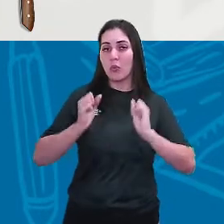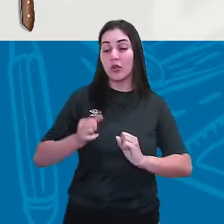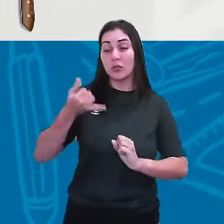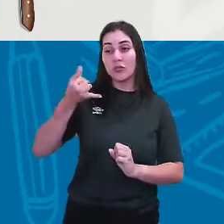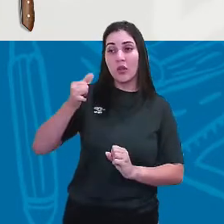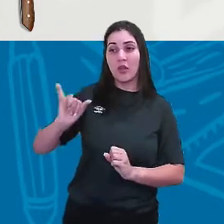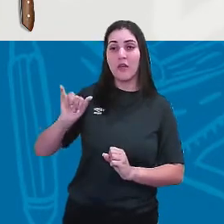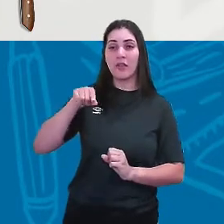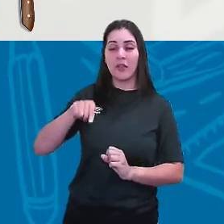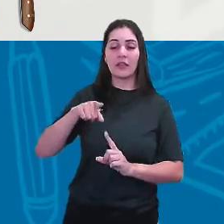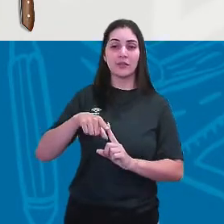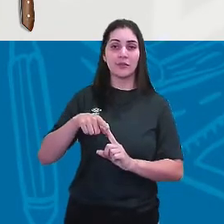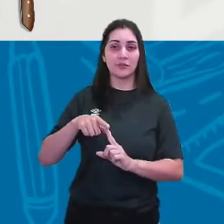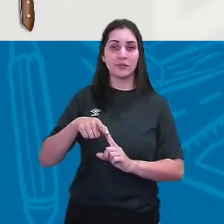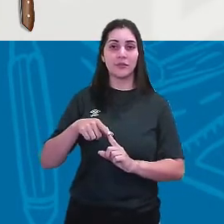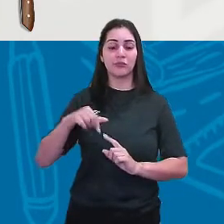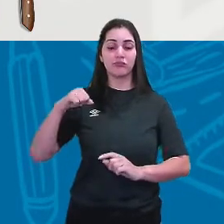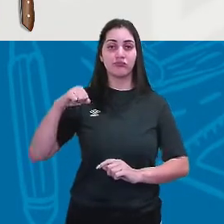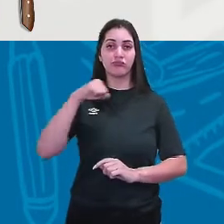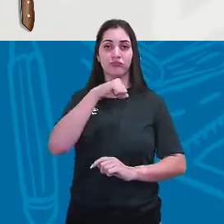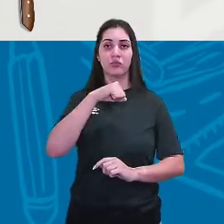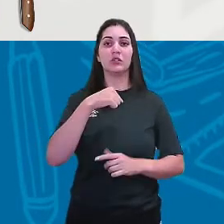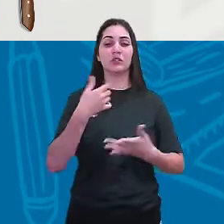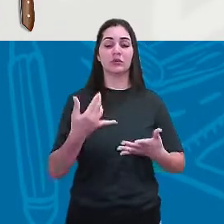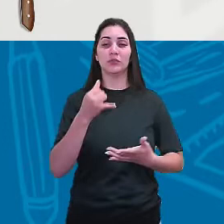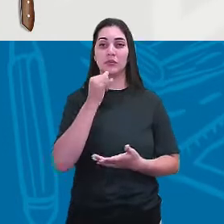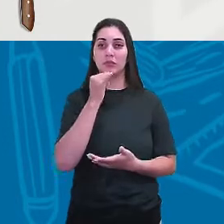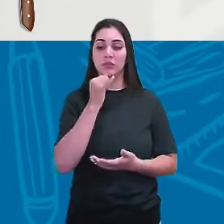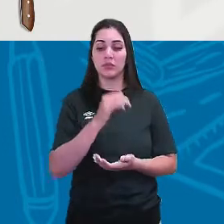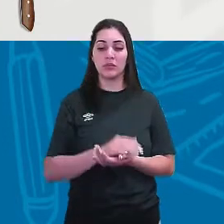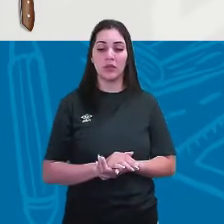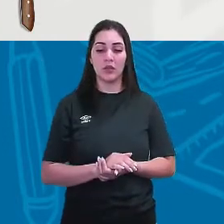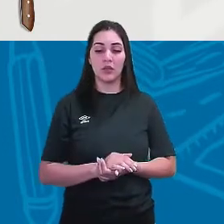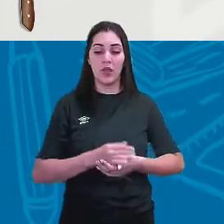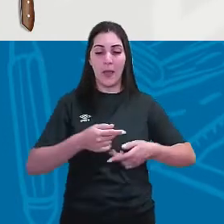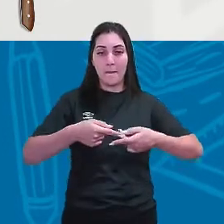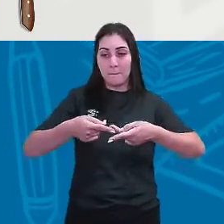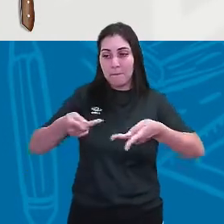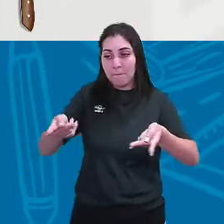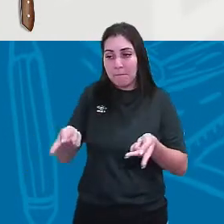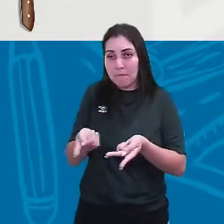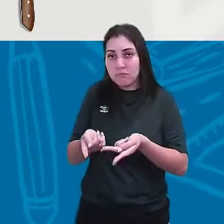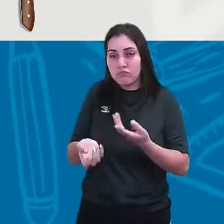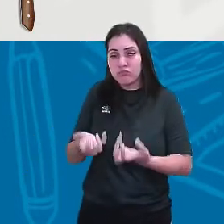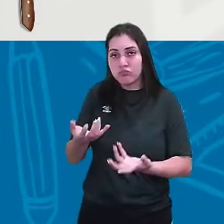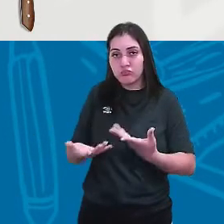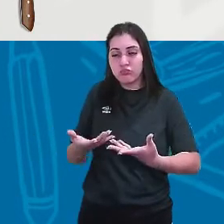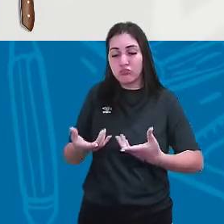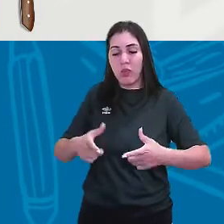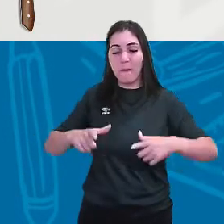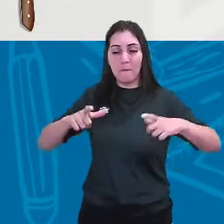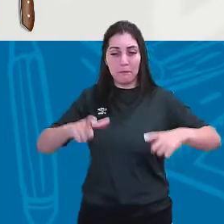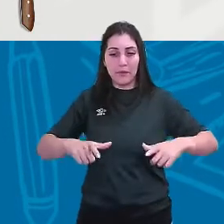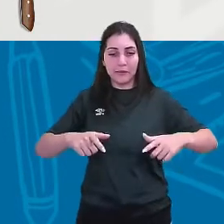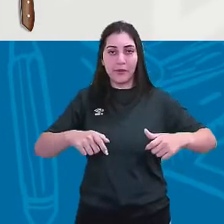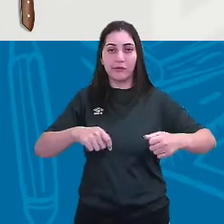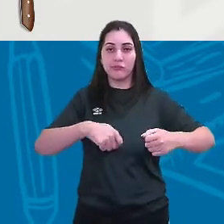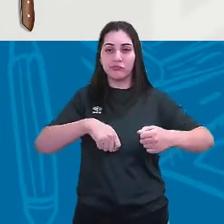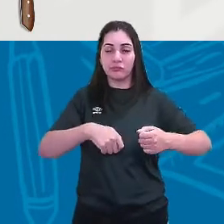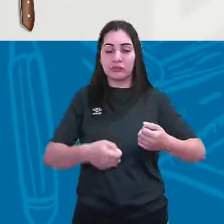evitar esses tipos de acidentes aí. Por exemplo, panelas quentes, né, panelas que estão lá no fogão,